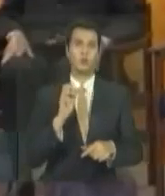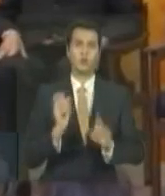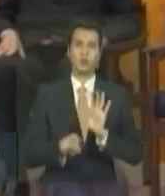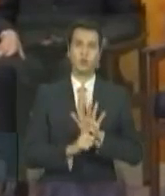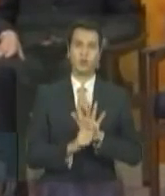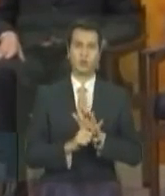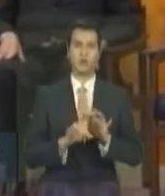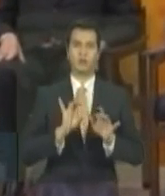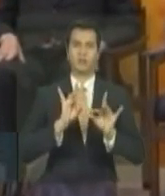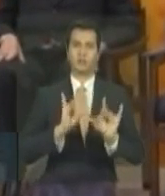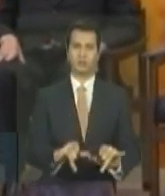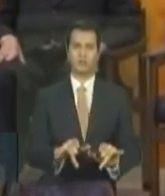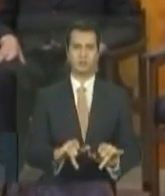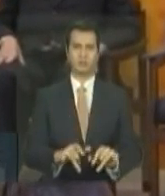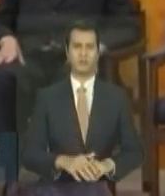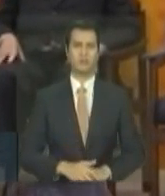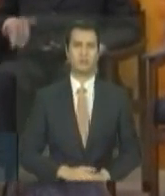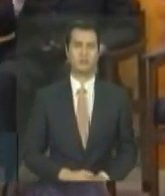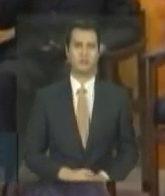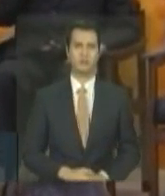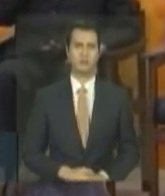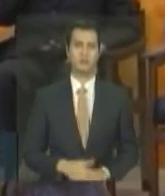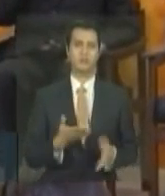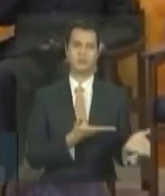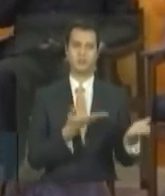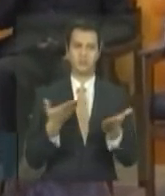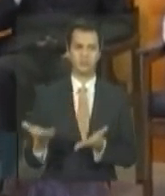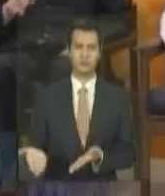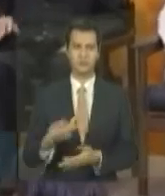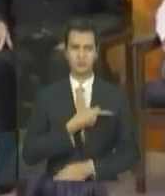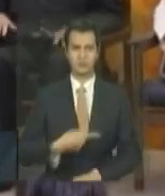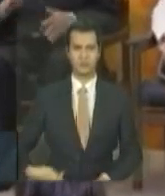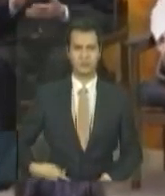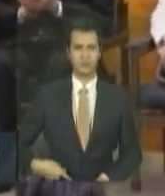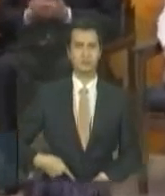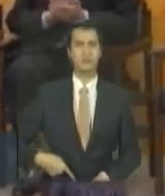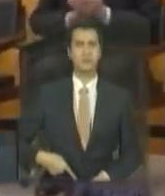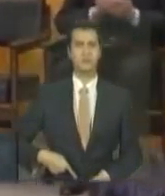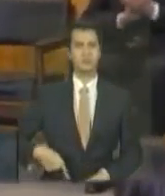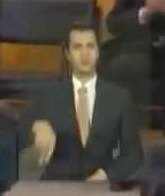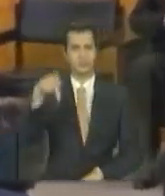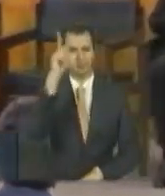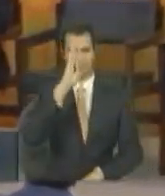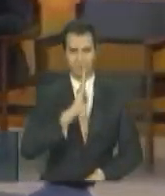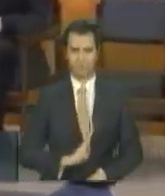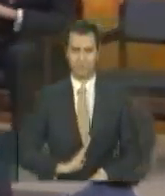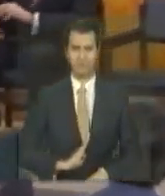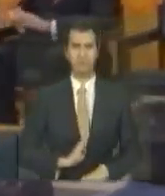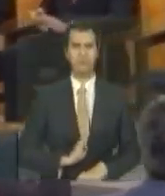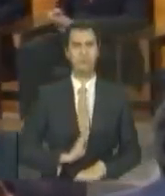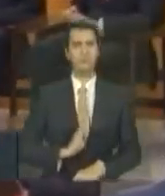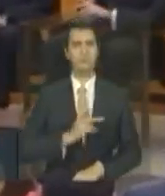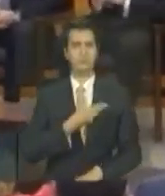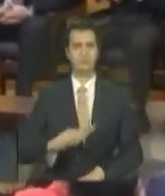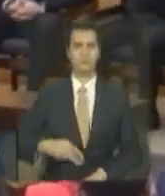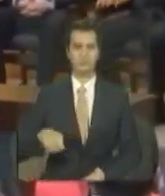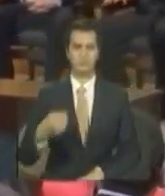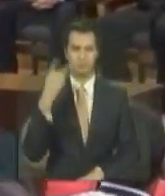drogas ilícitas. Com a palavra, a senhora Presidenta da República.